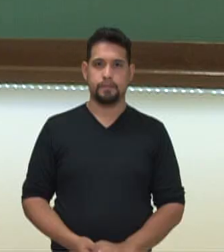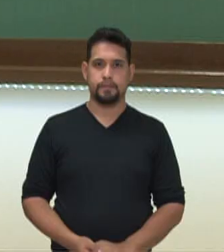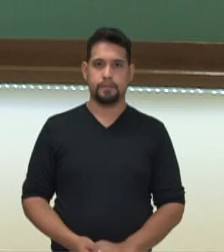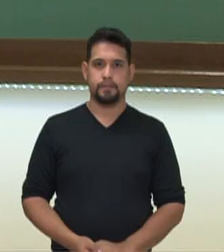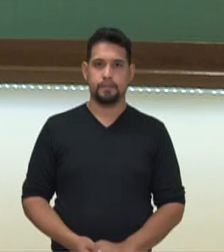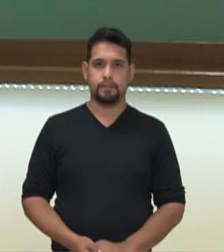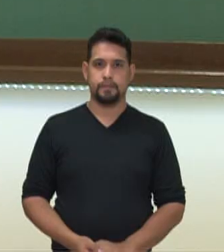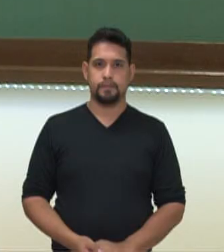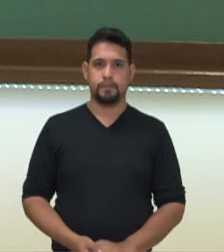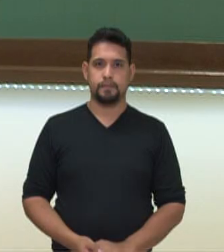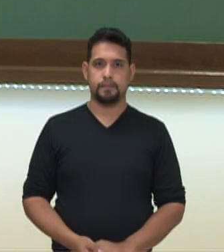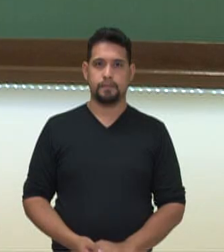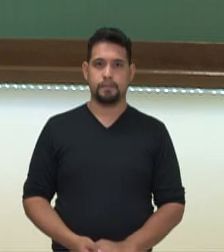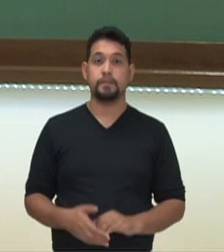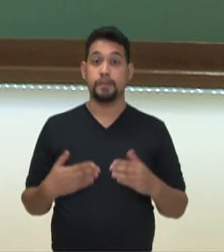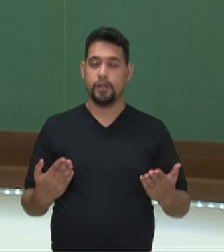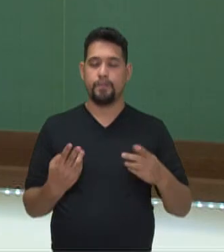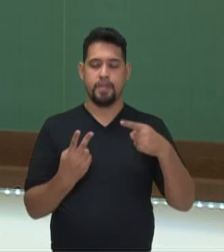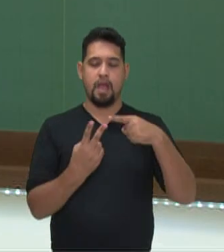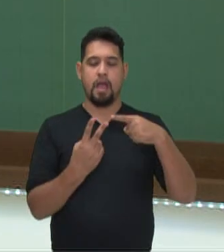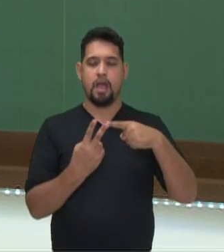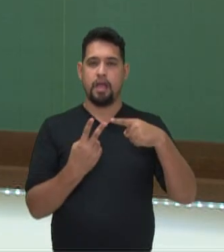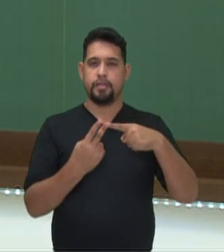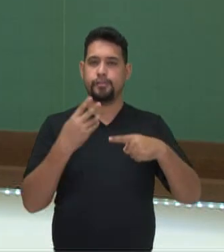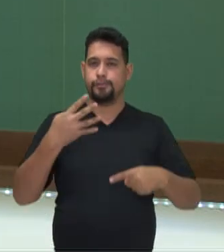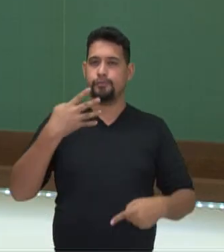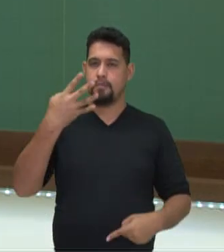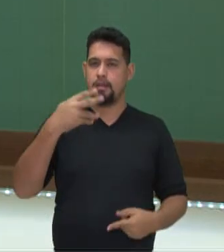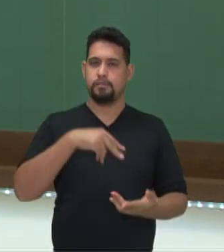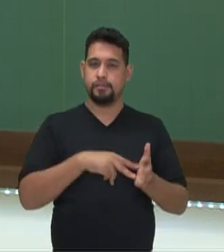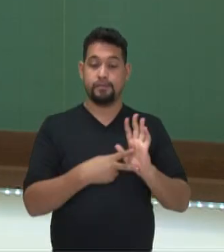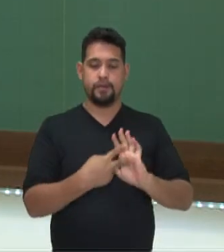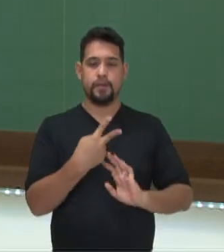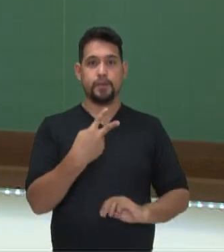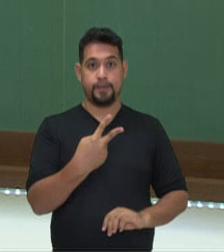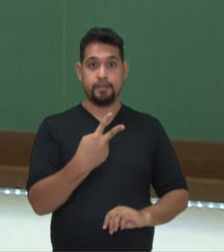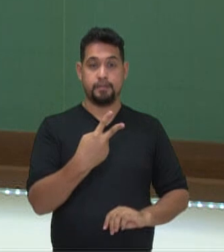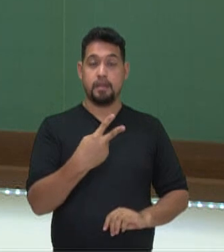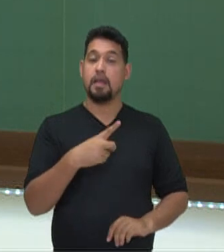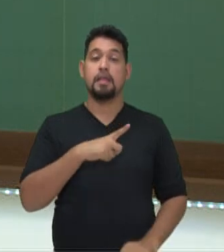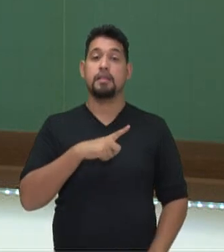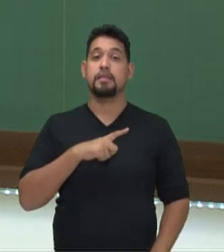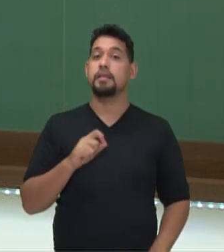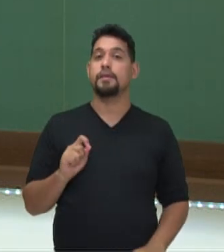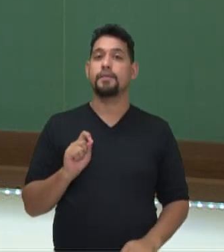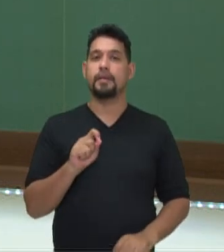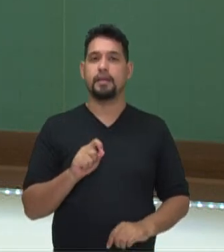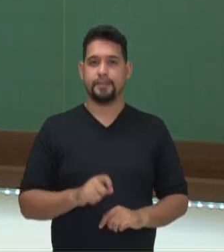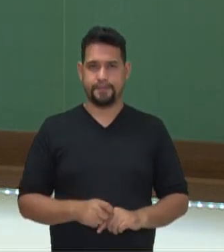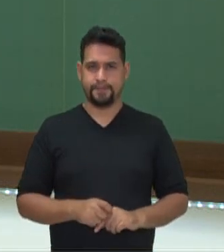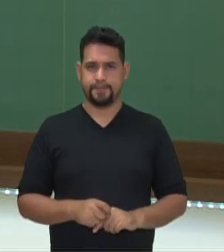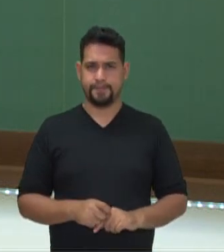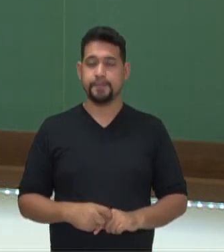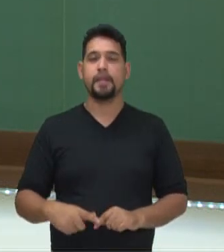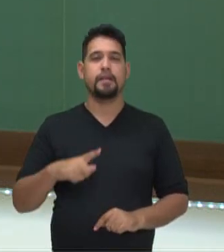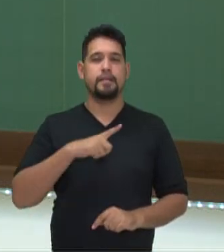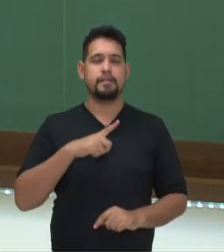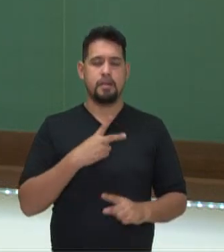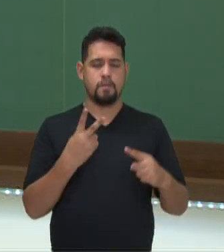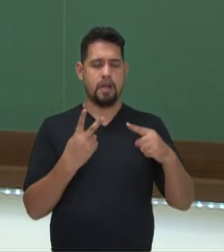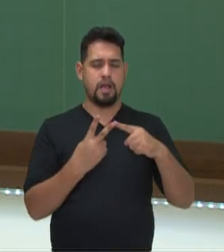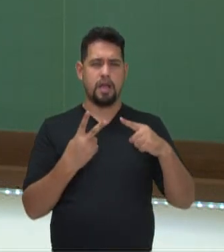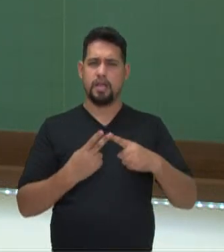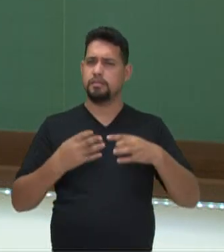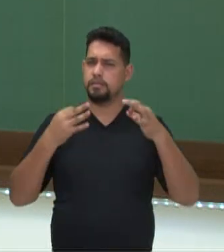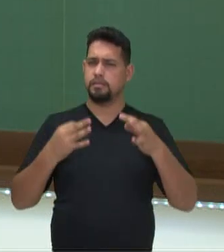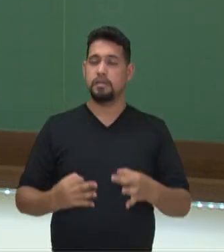Vamos lá? Então, raiz quadrada de 4 é 2. Então, ele tem, né, uma raiz exata. Ele tem